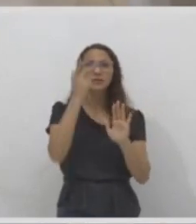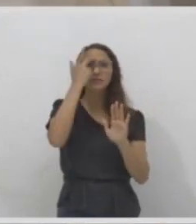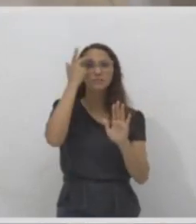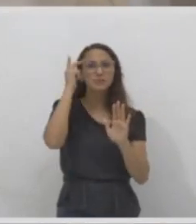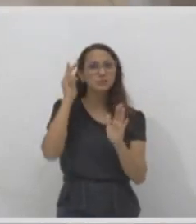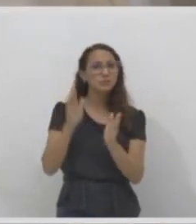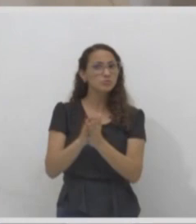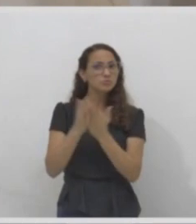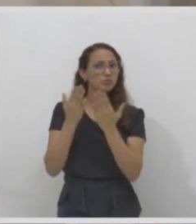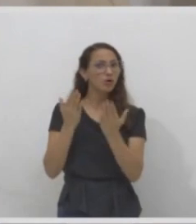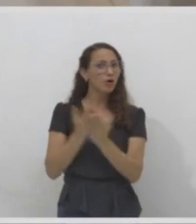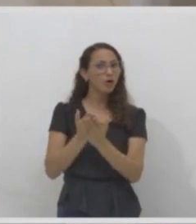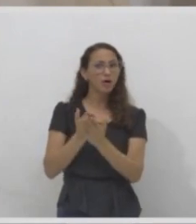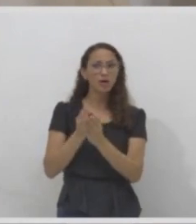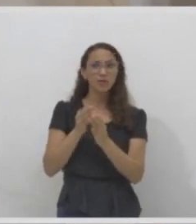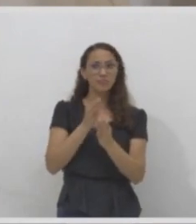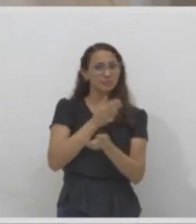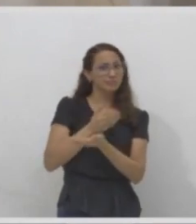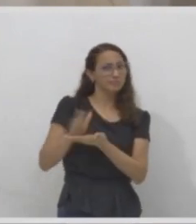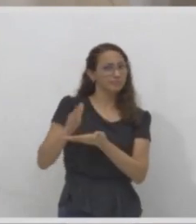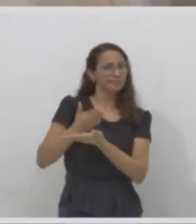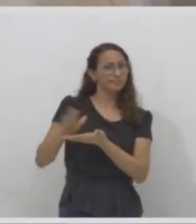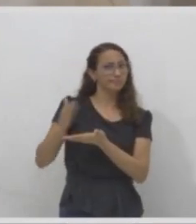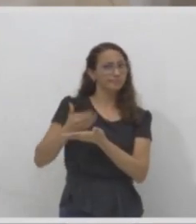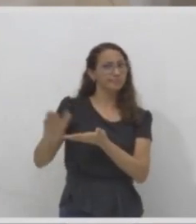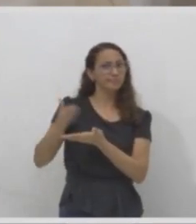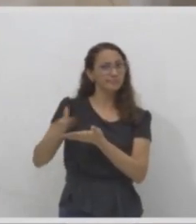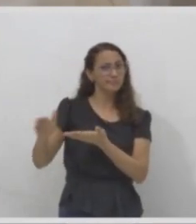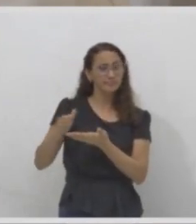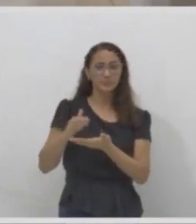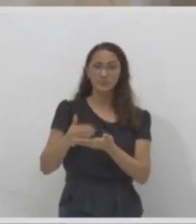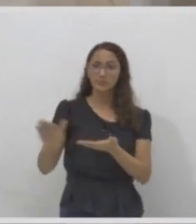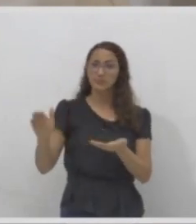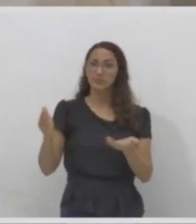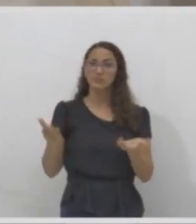foram afastados dessa história. Mas a gente pode resgatar isso